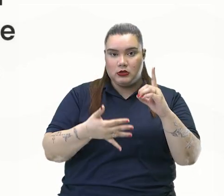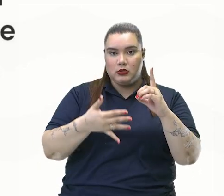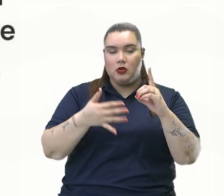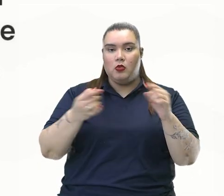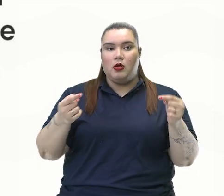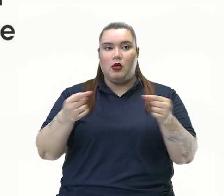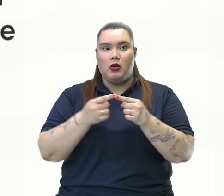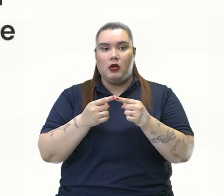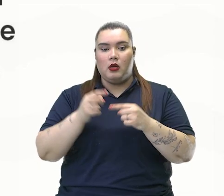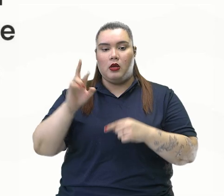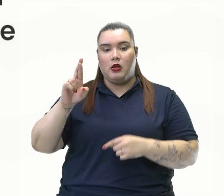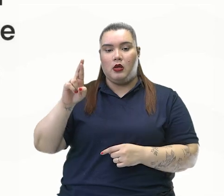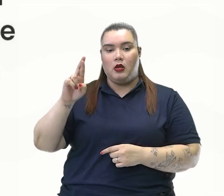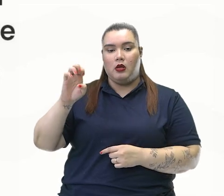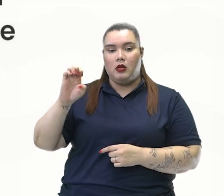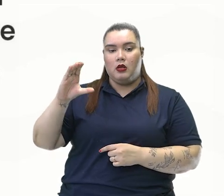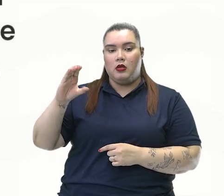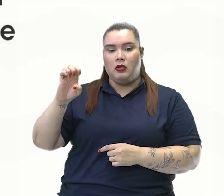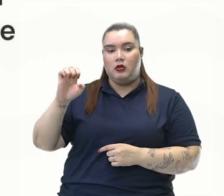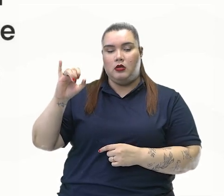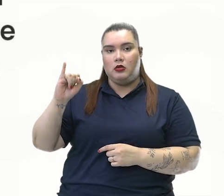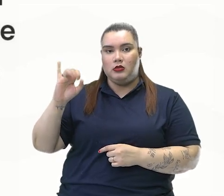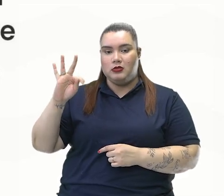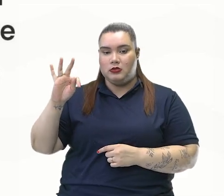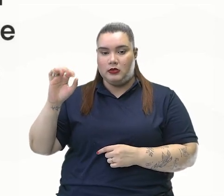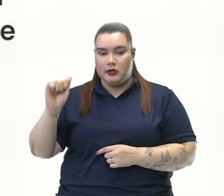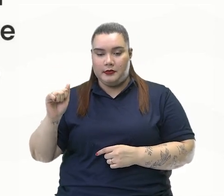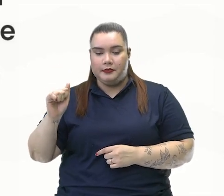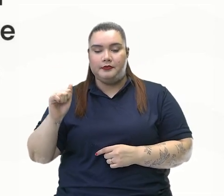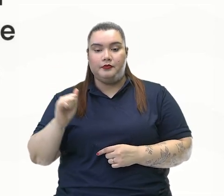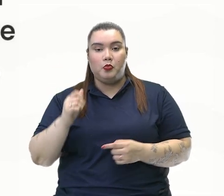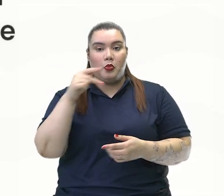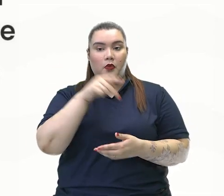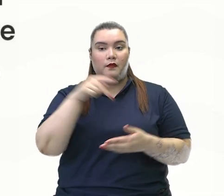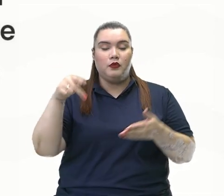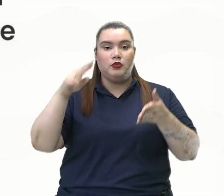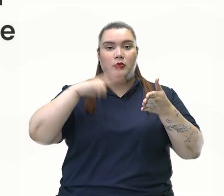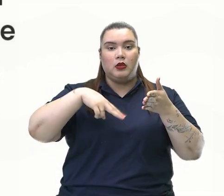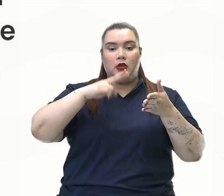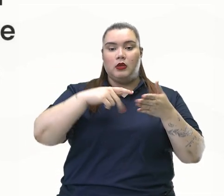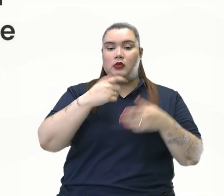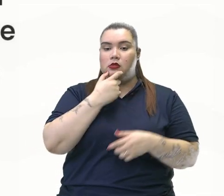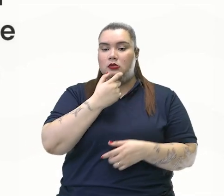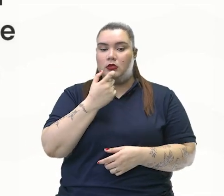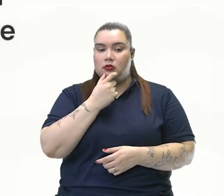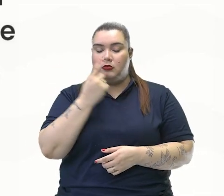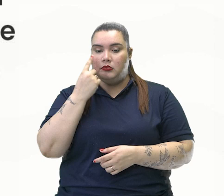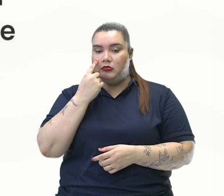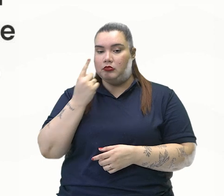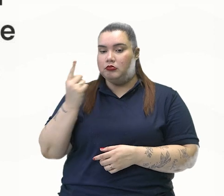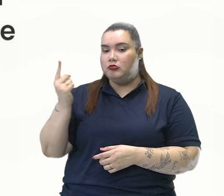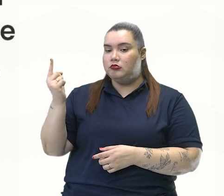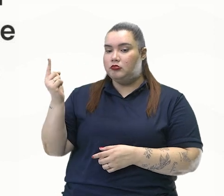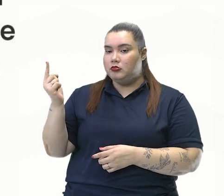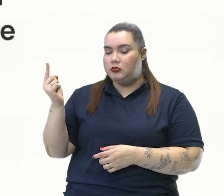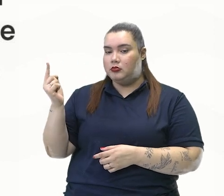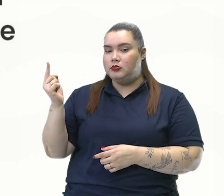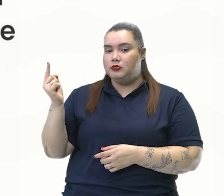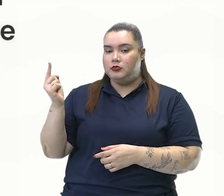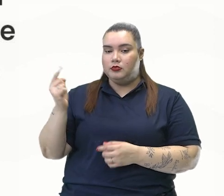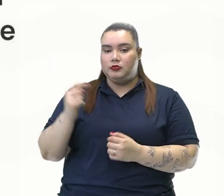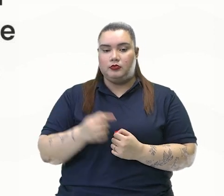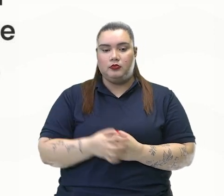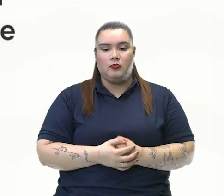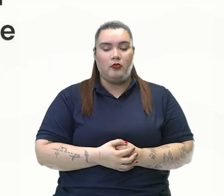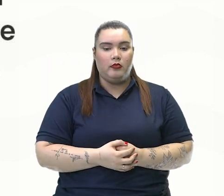receita, tá? Description. Então, this medication is a pain reliever that works